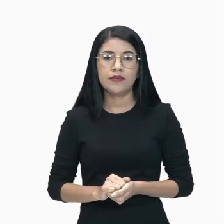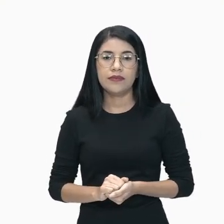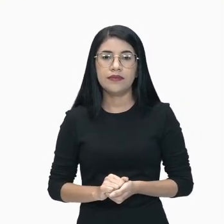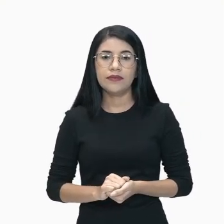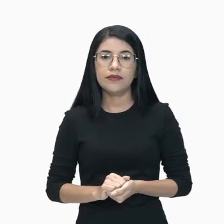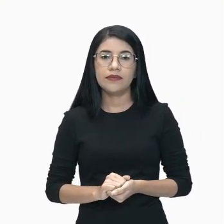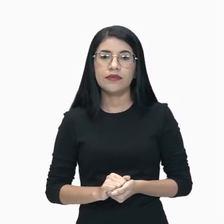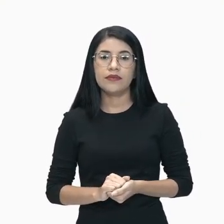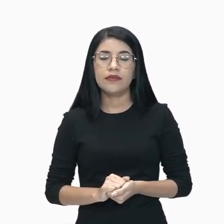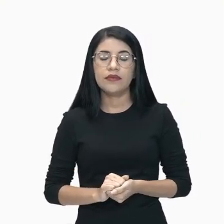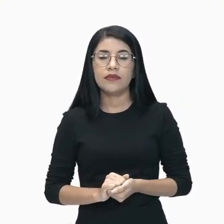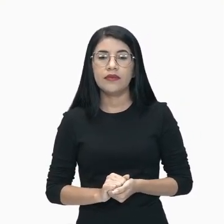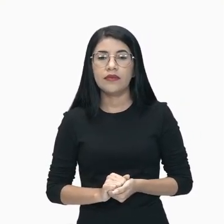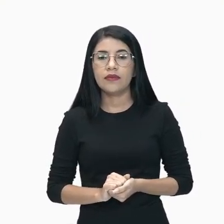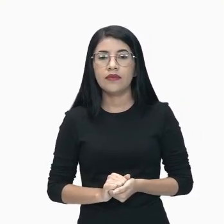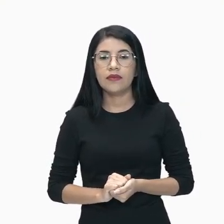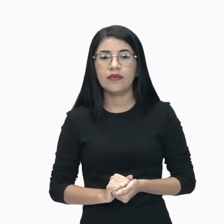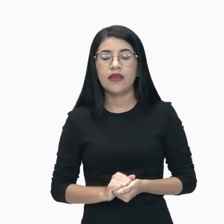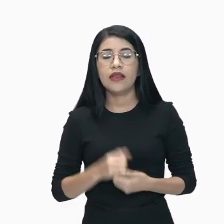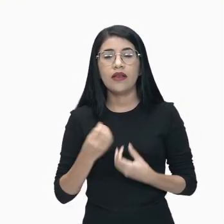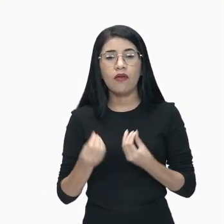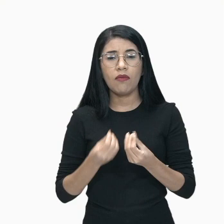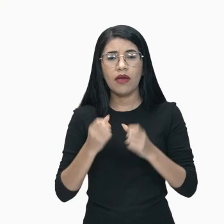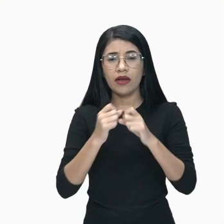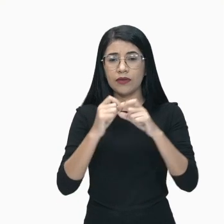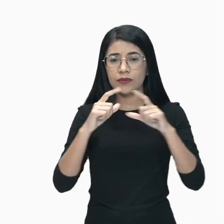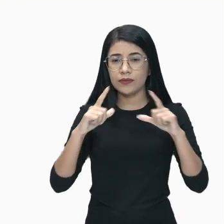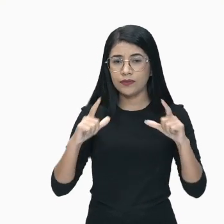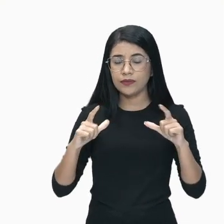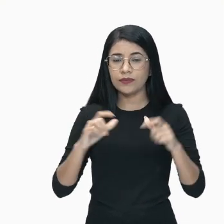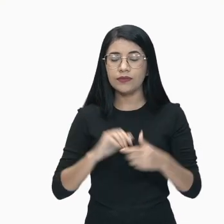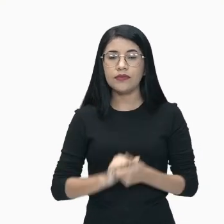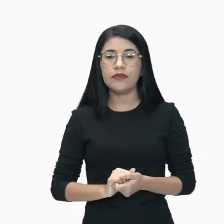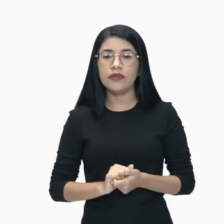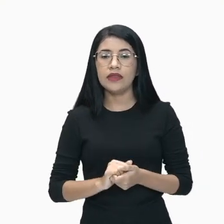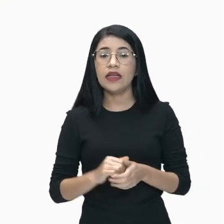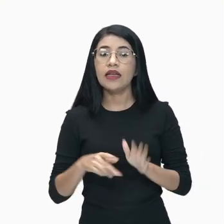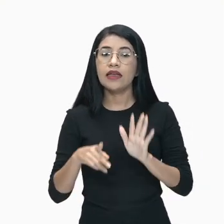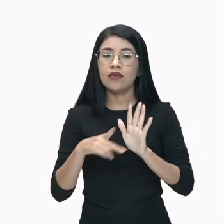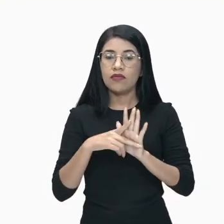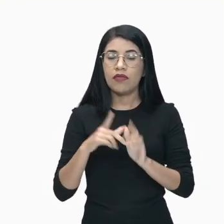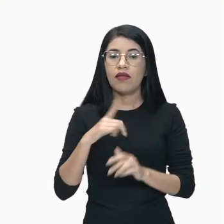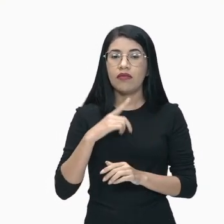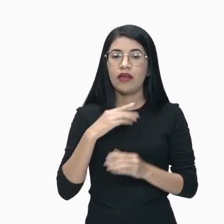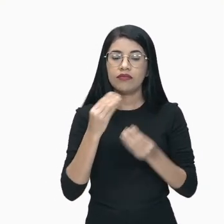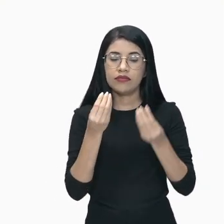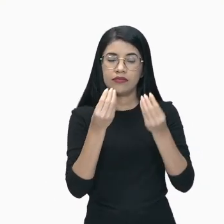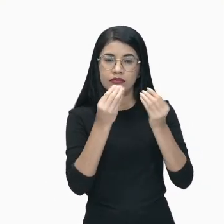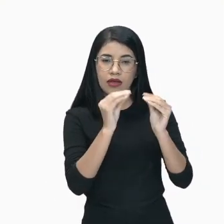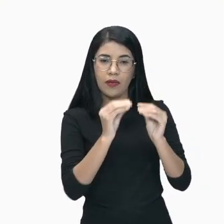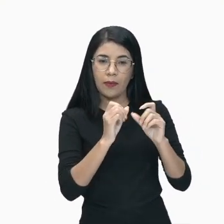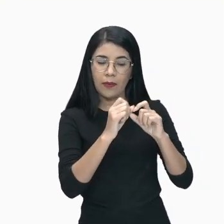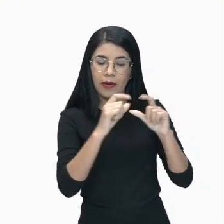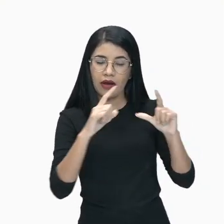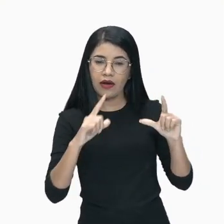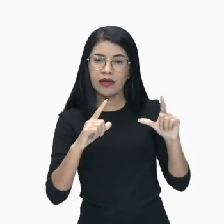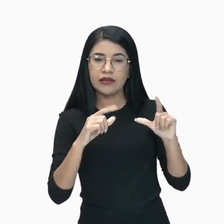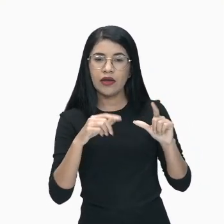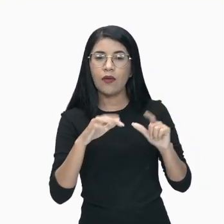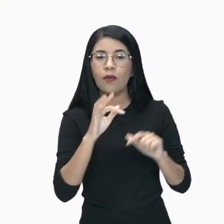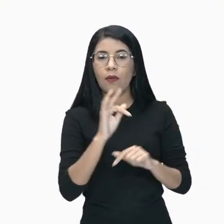Então, podemos escrever a equação da lei de Coulomb como? Aí eu tenho uma igualdade quando eu insiro na equação aqui a nossa constante